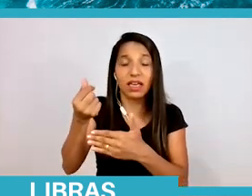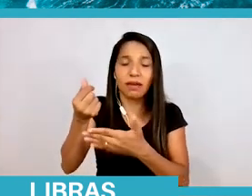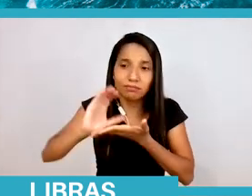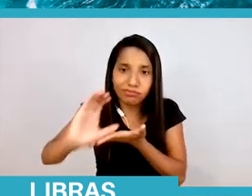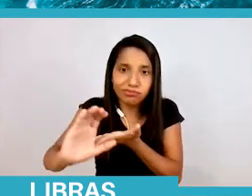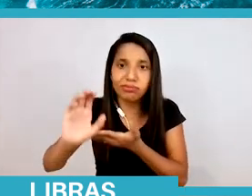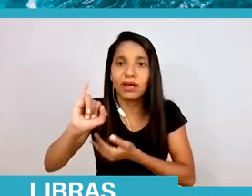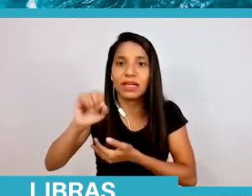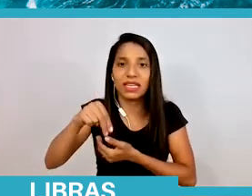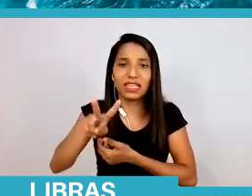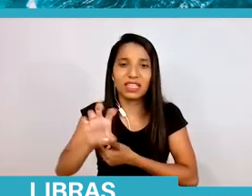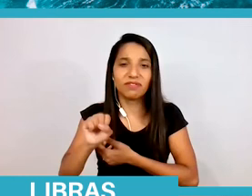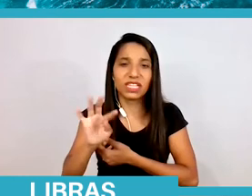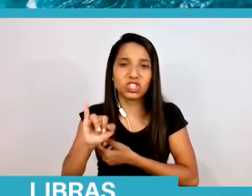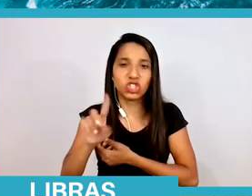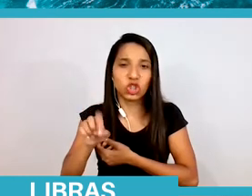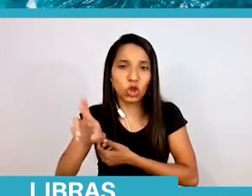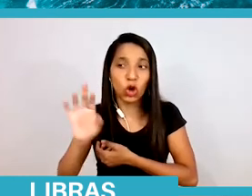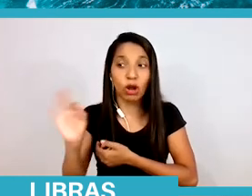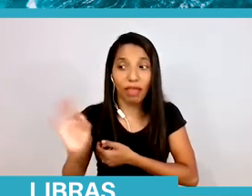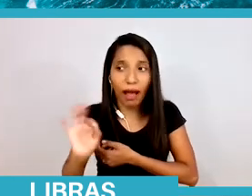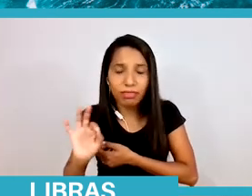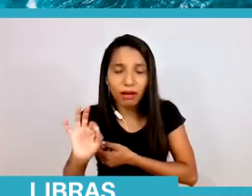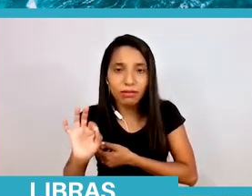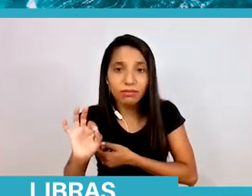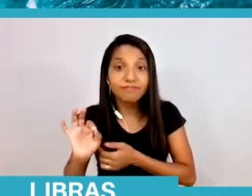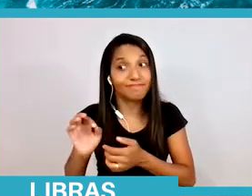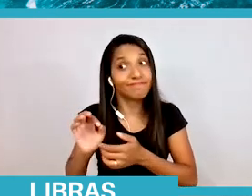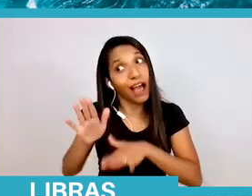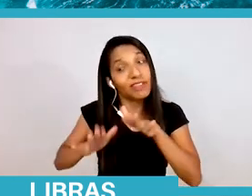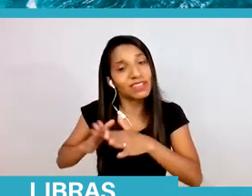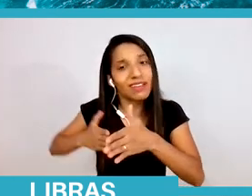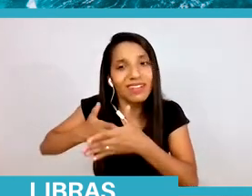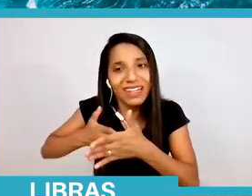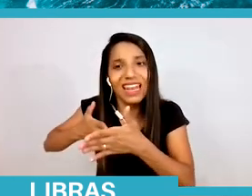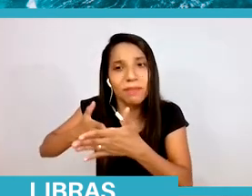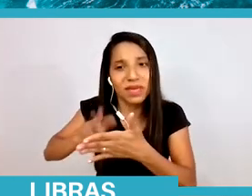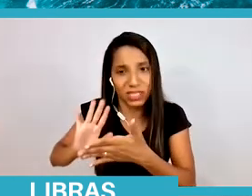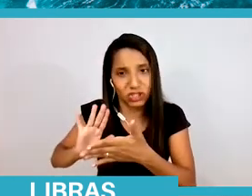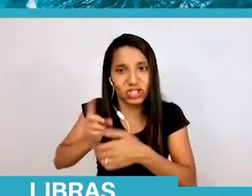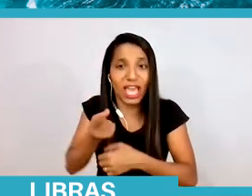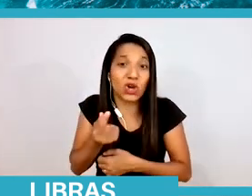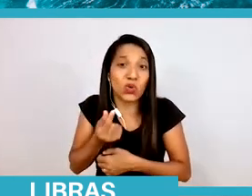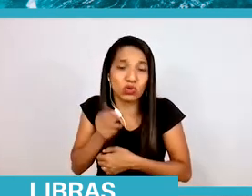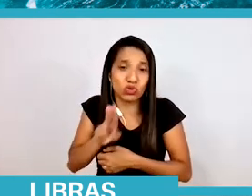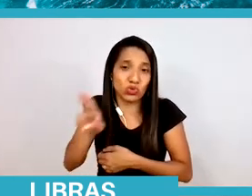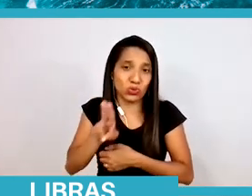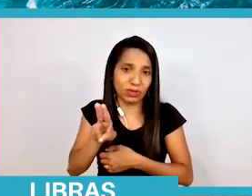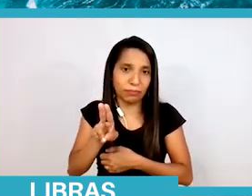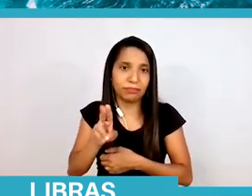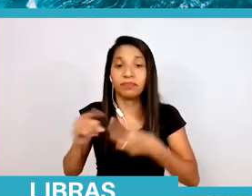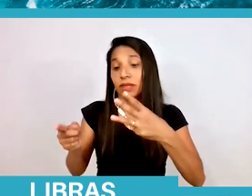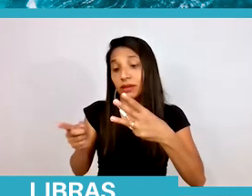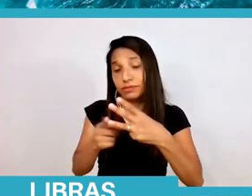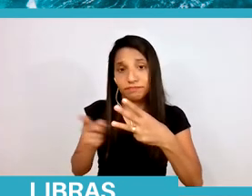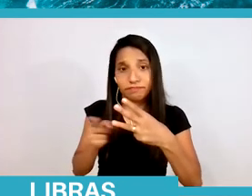alguns outros recursos. E em terceiro ponto, credibilidade afetada. Quando você tem um investidor, principalmente um investidor que